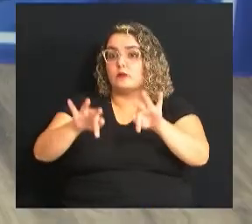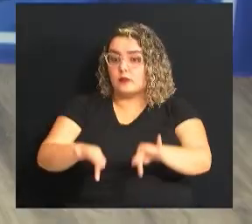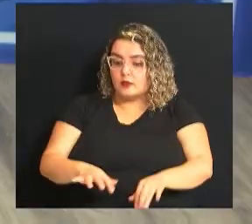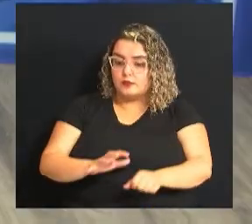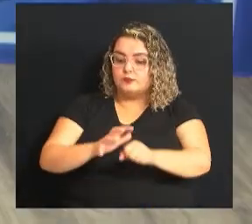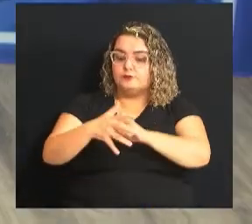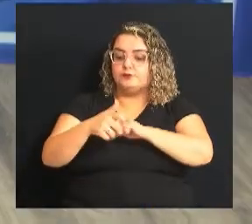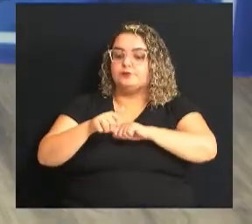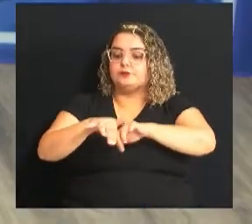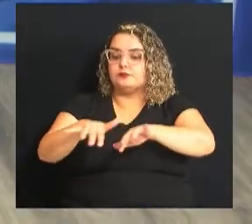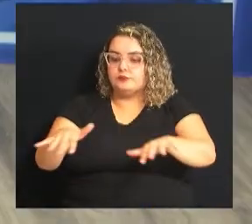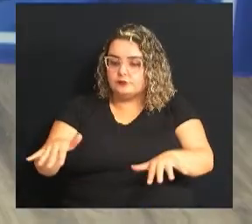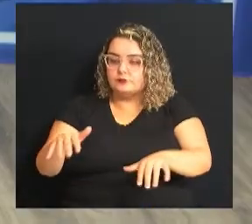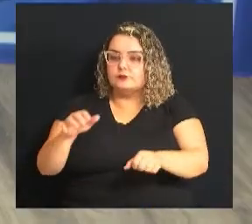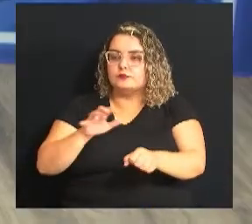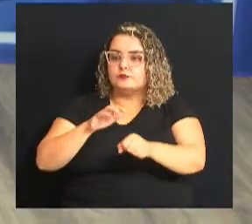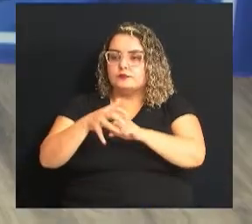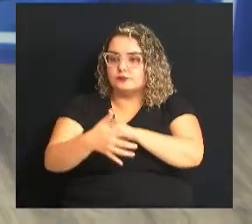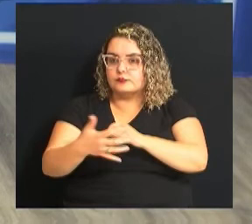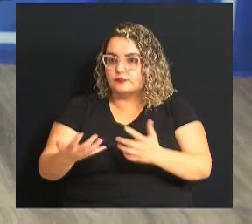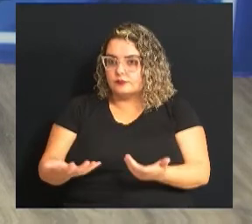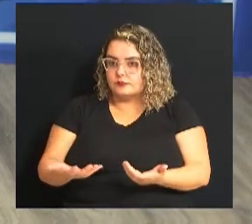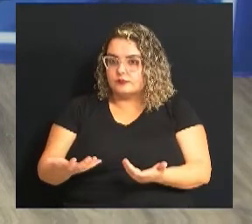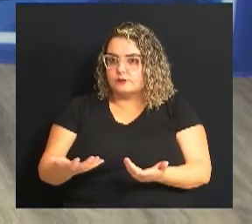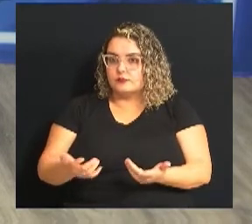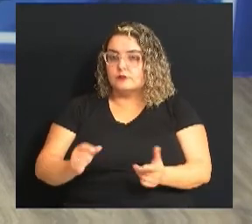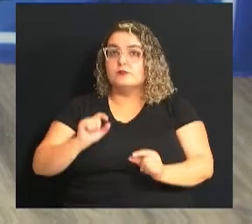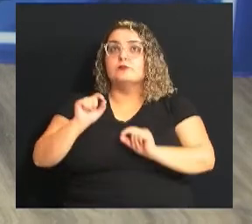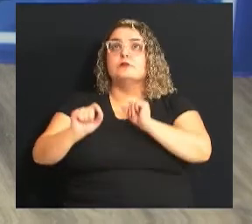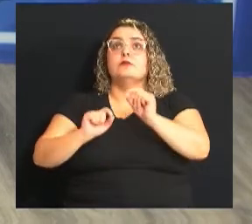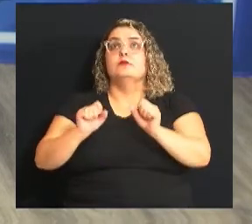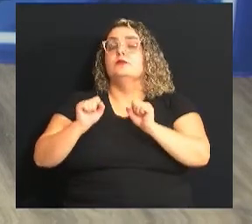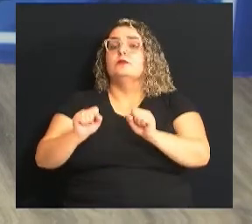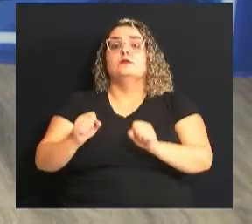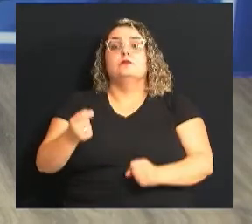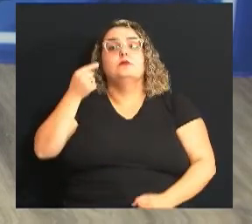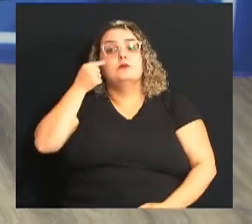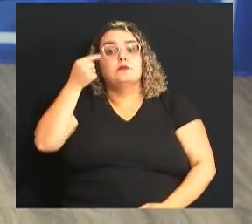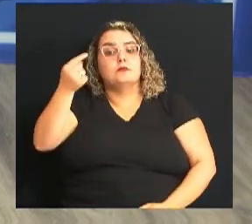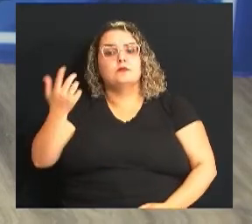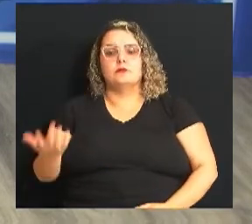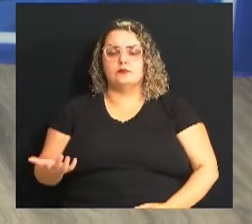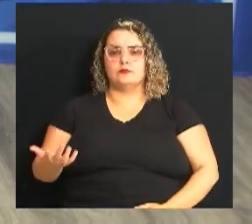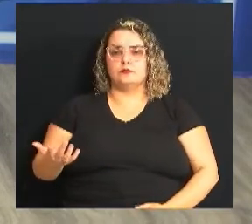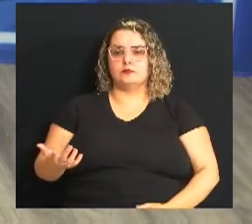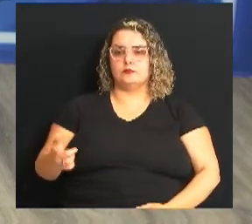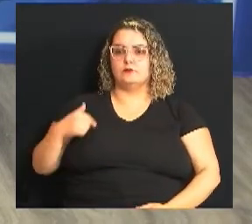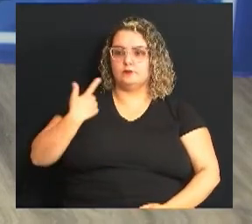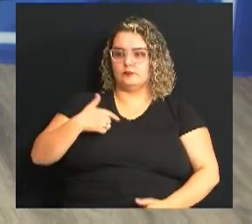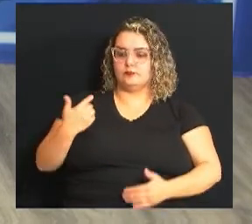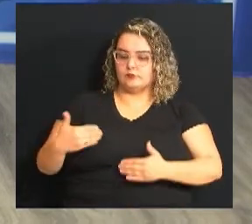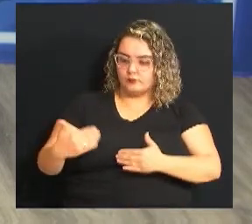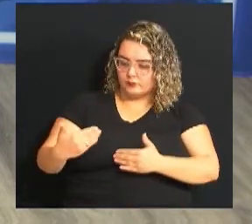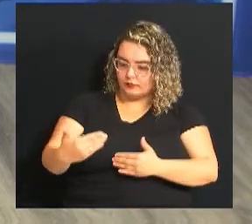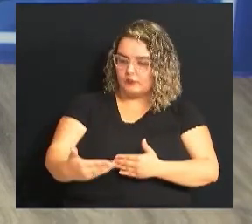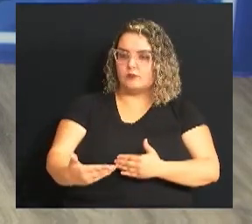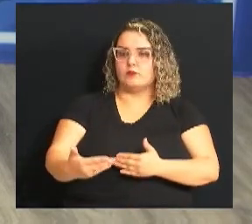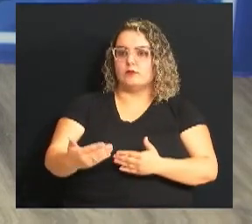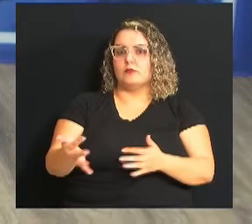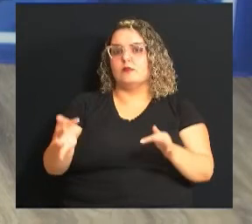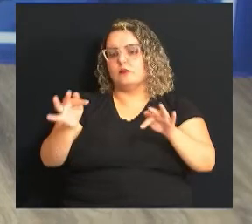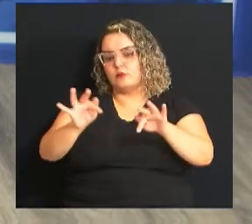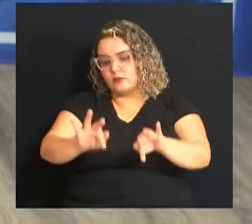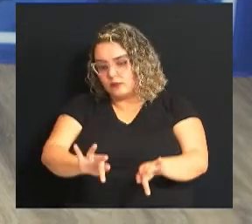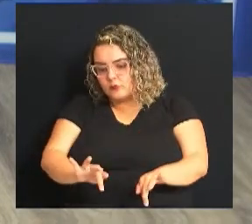pandemia da Covid-19. O que dá para prever daqui para frente? A gente está caminhando nessa direção, talvez para o fim